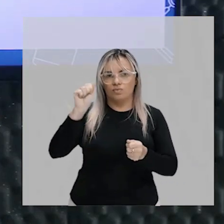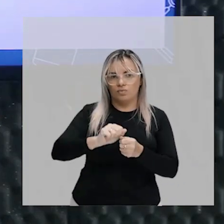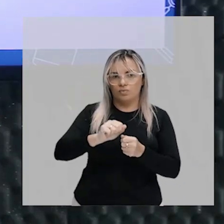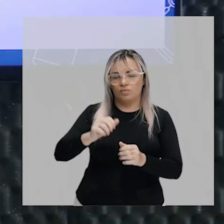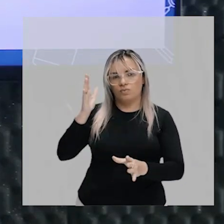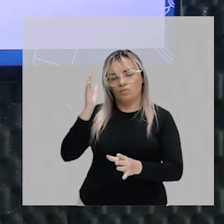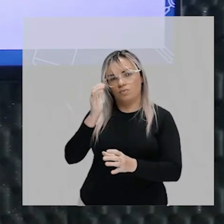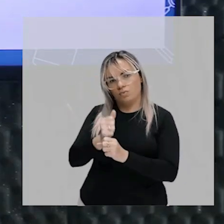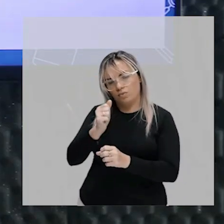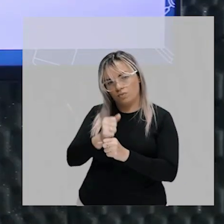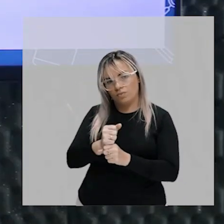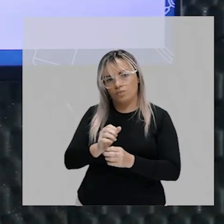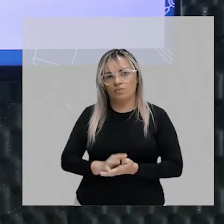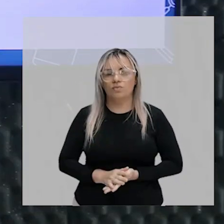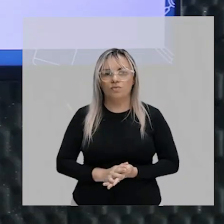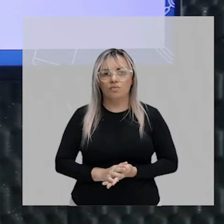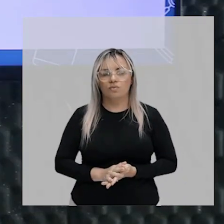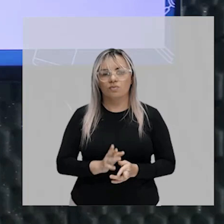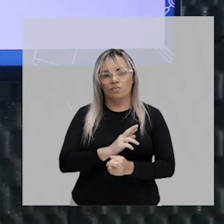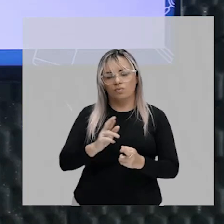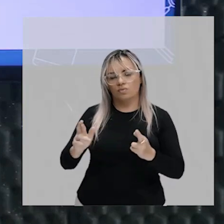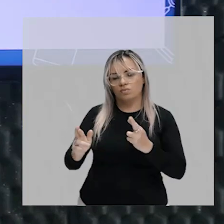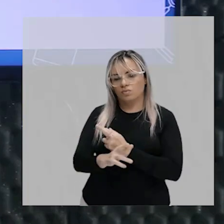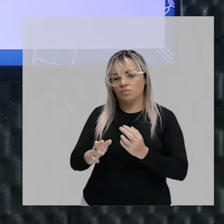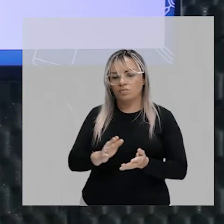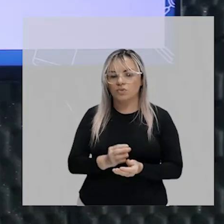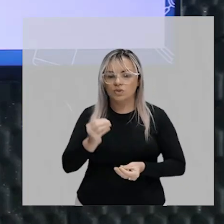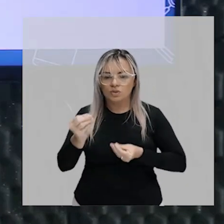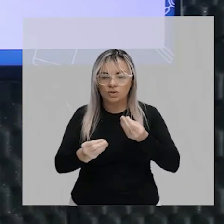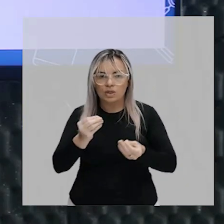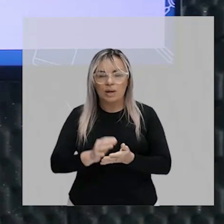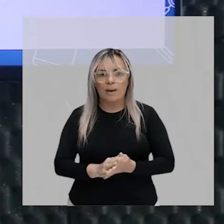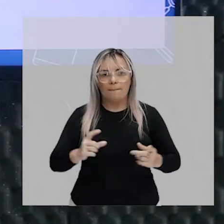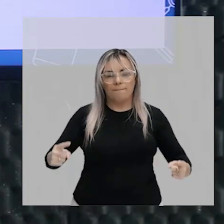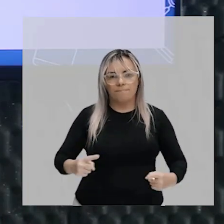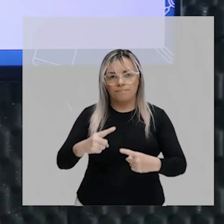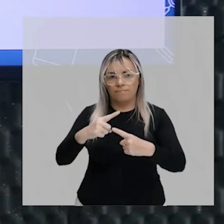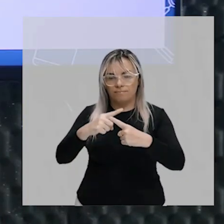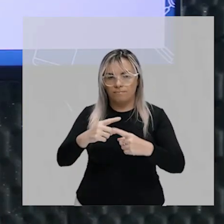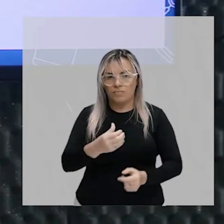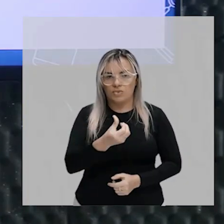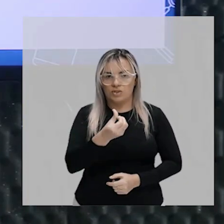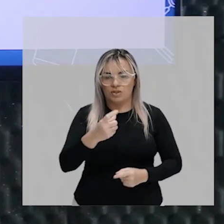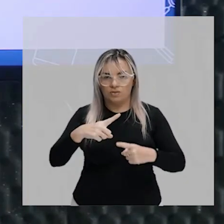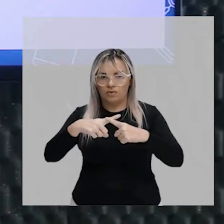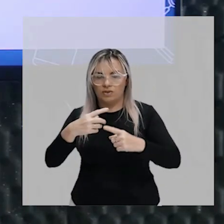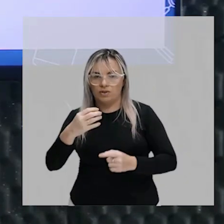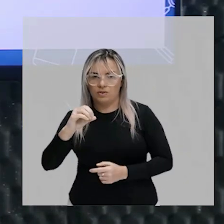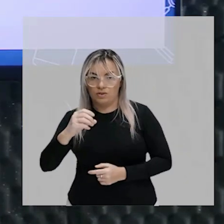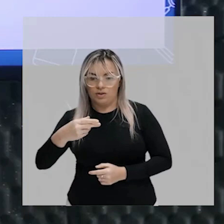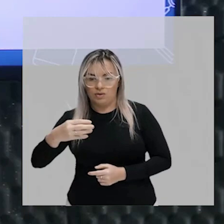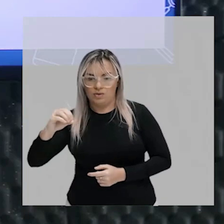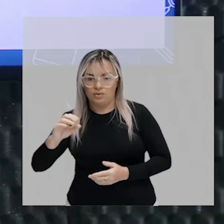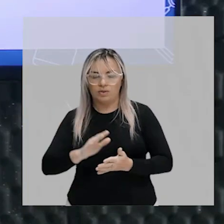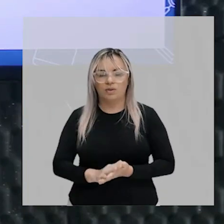operação continha associada Qual é essa continha Tu vais multiplicar 6 x 0 que